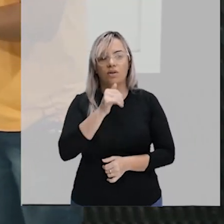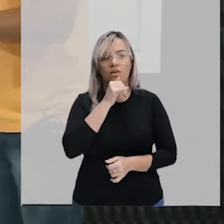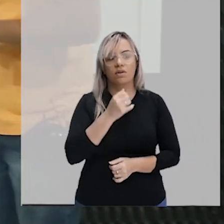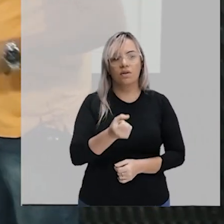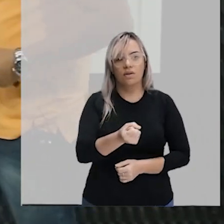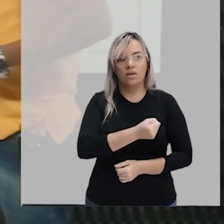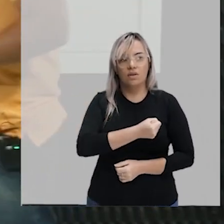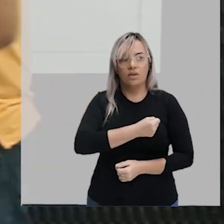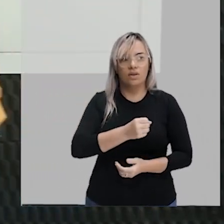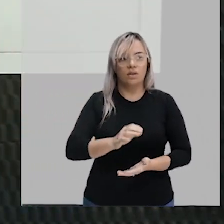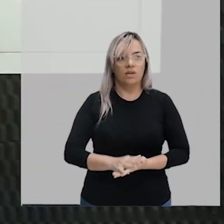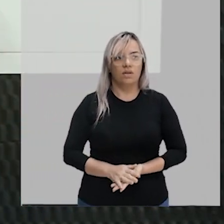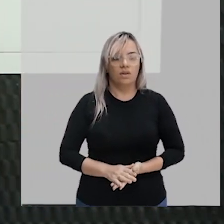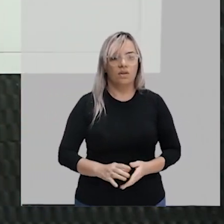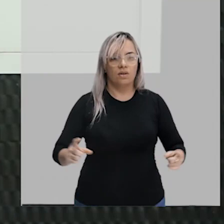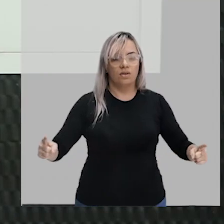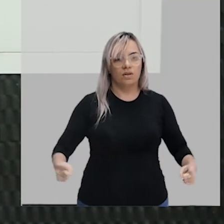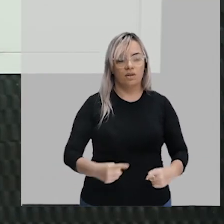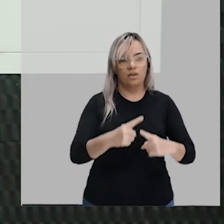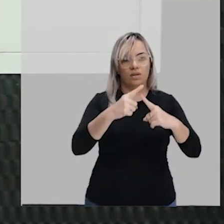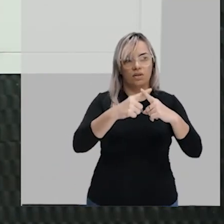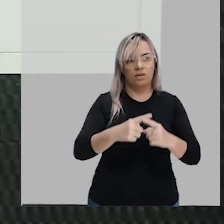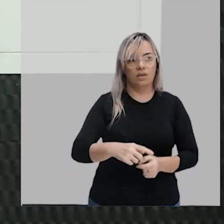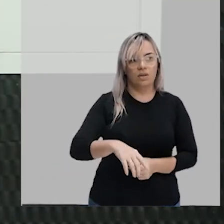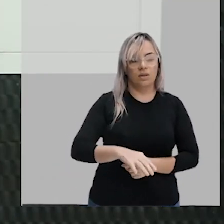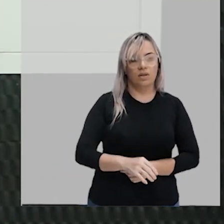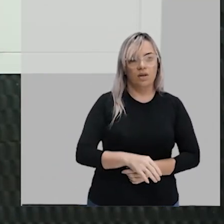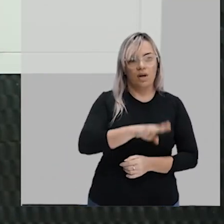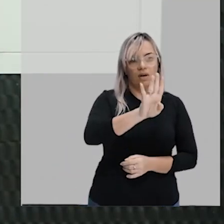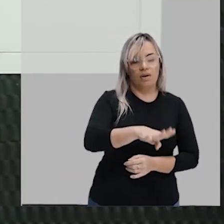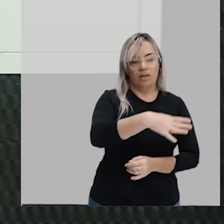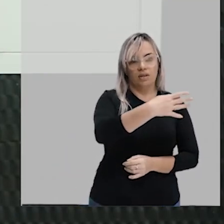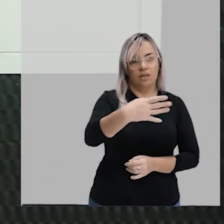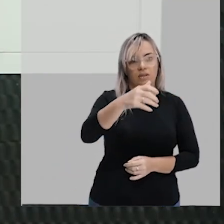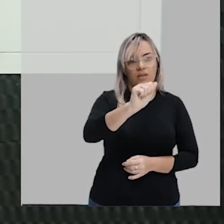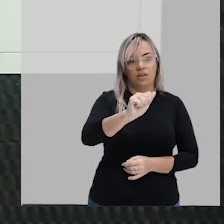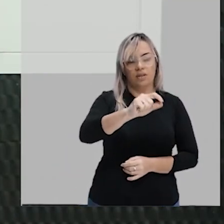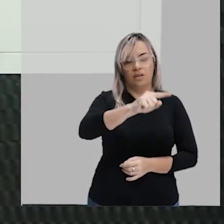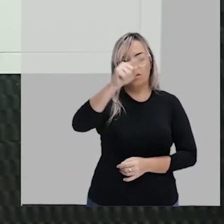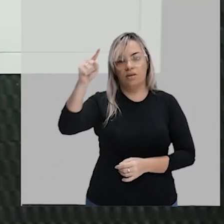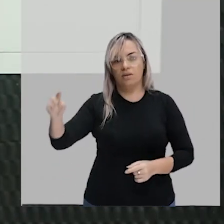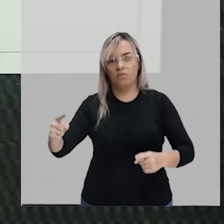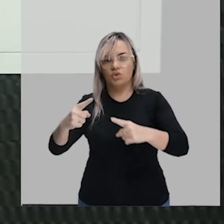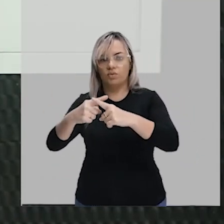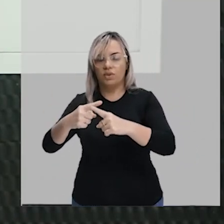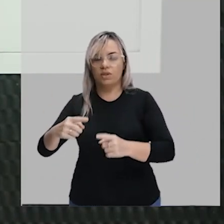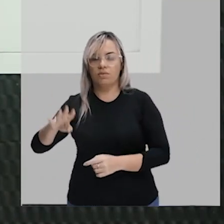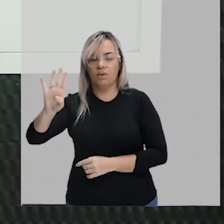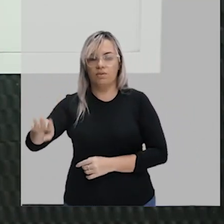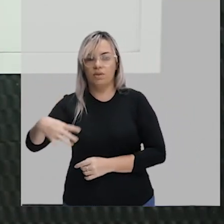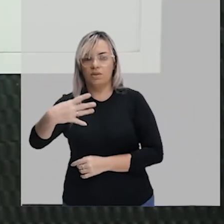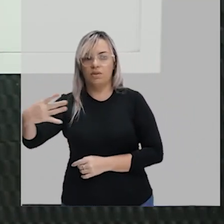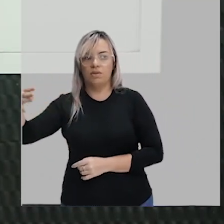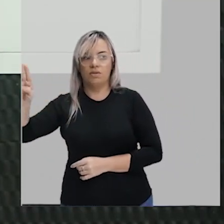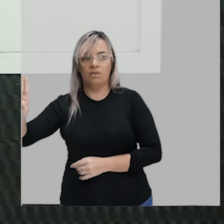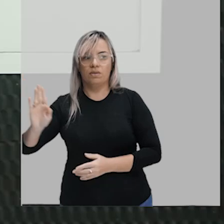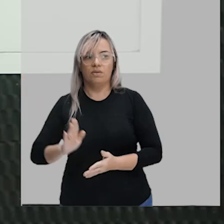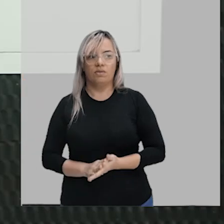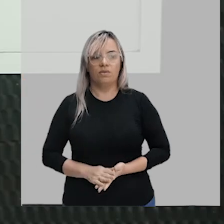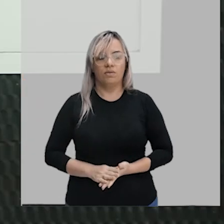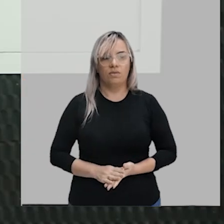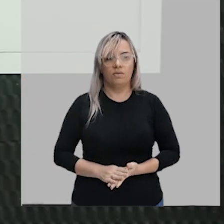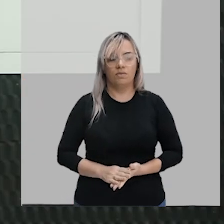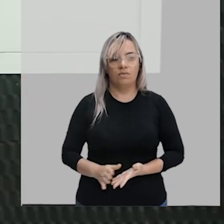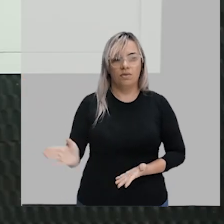matriz A pela matriz B. Então, vamos aqui, primeiro, escrever aqui as duas matrizes, né? Então, a matriz A, 1,